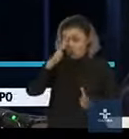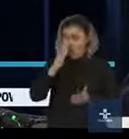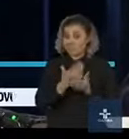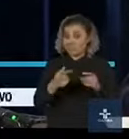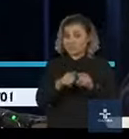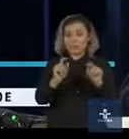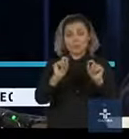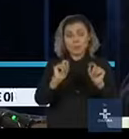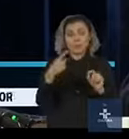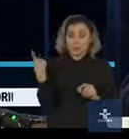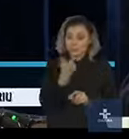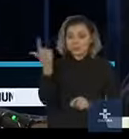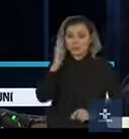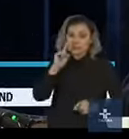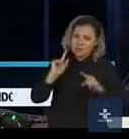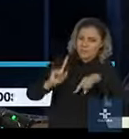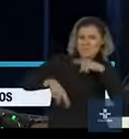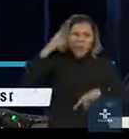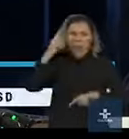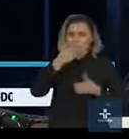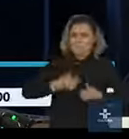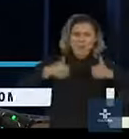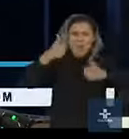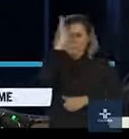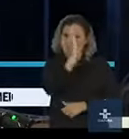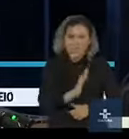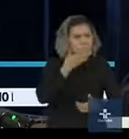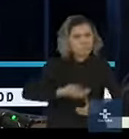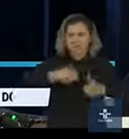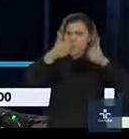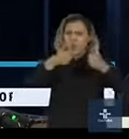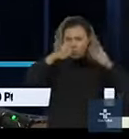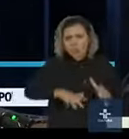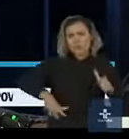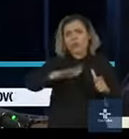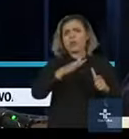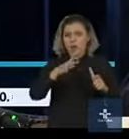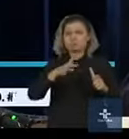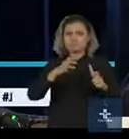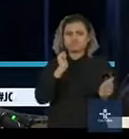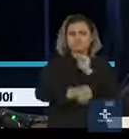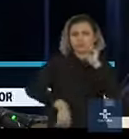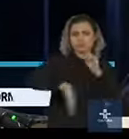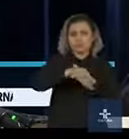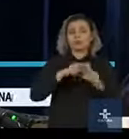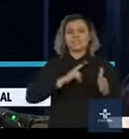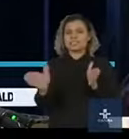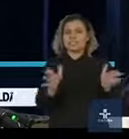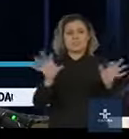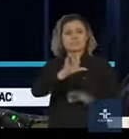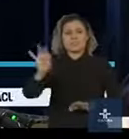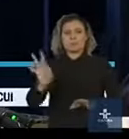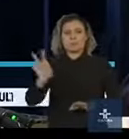isso, implantar a mais moderna arena do país, coberta, climatizada, com acessibilidade plena,